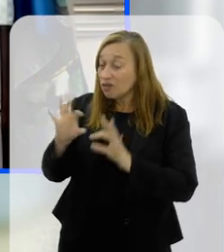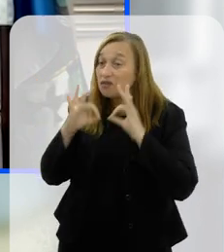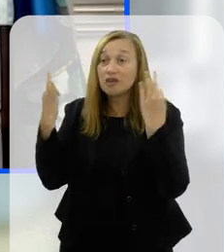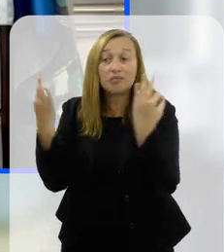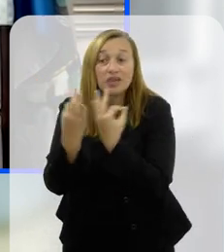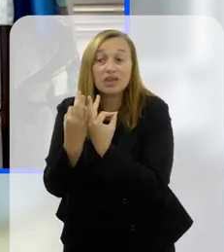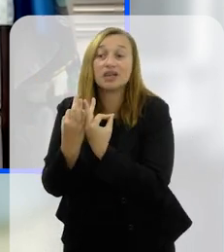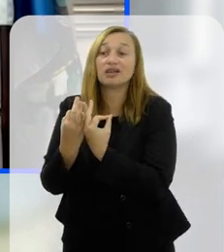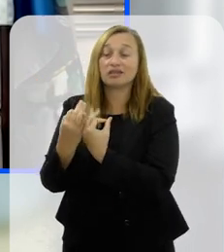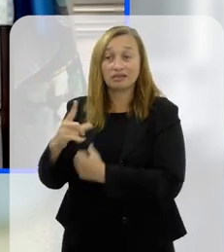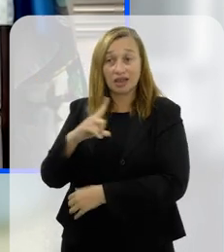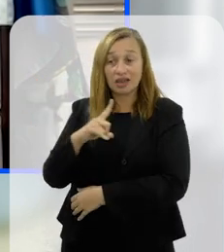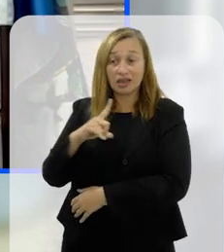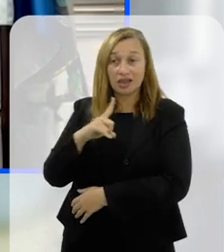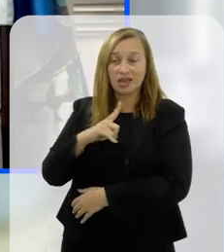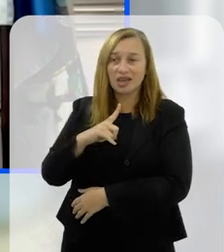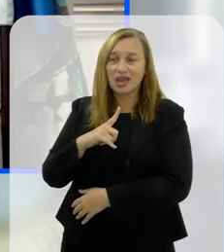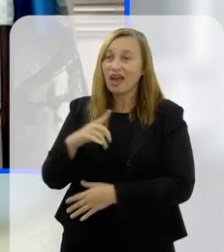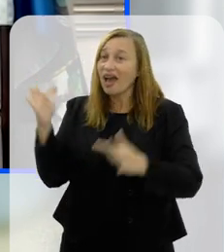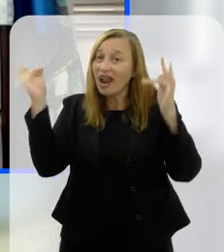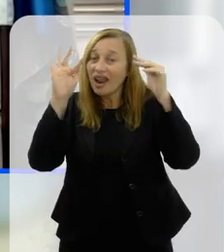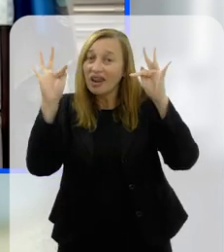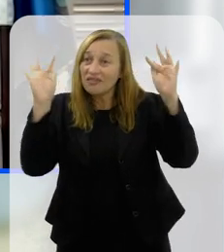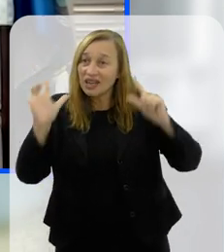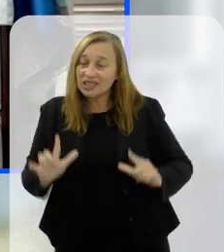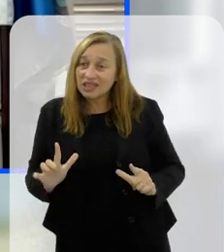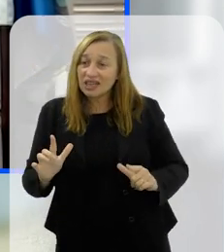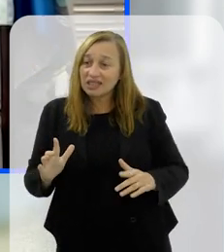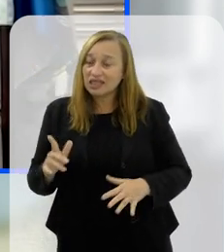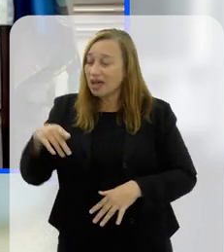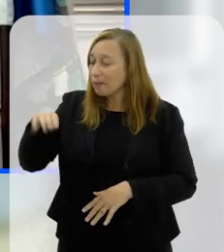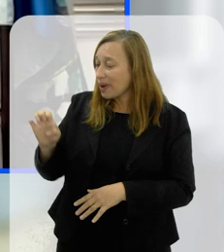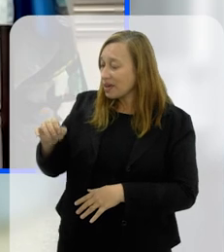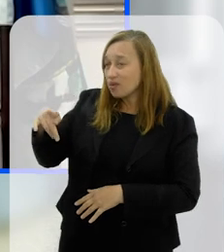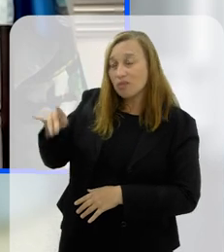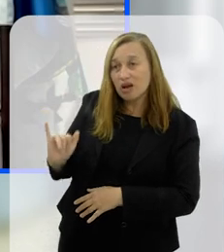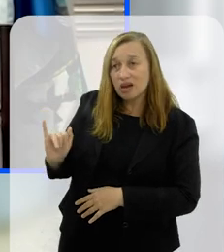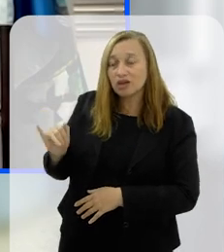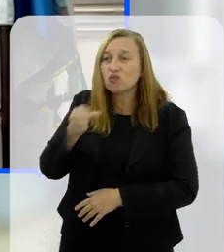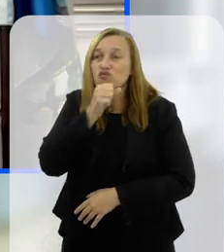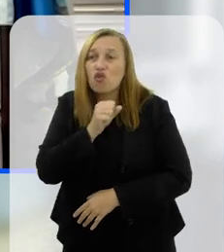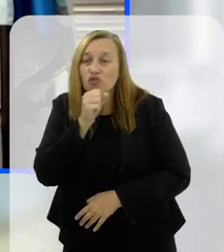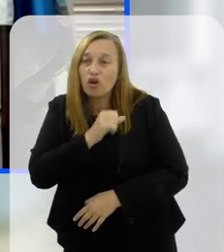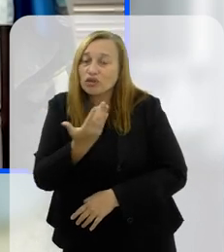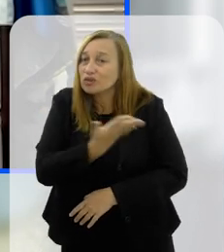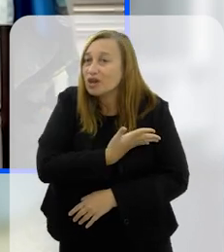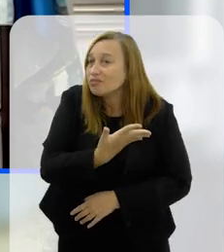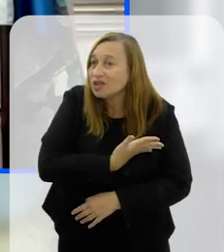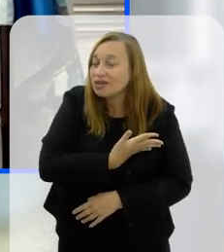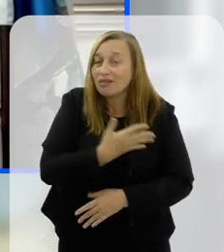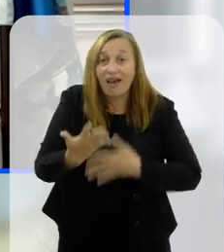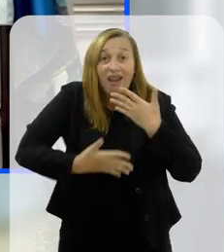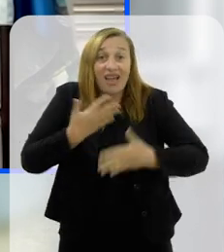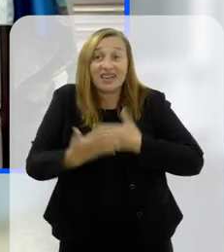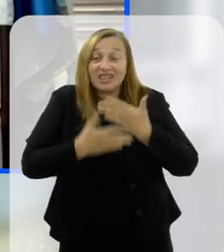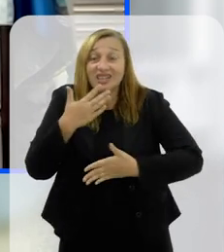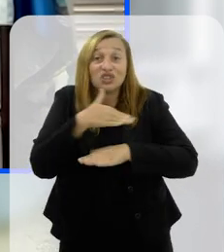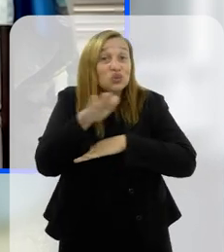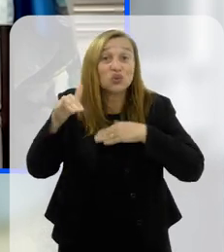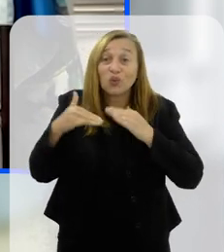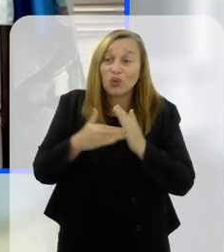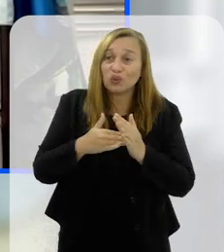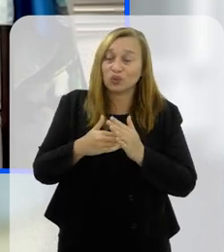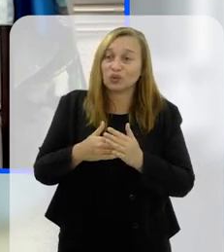família imagina alegria da família do pai da mãe da avó certo dos amigos